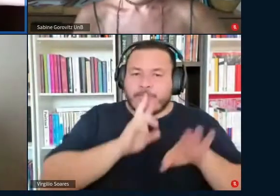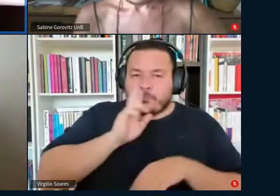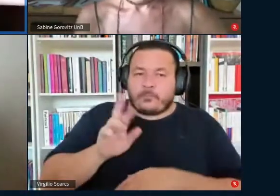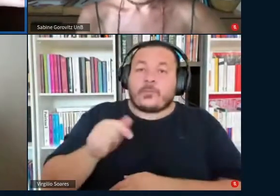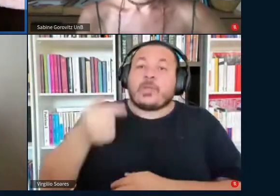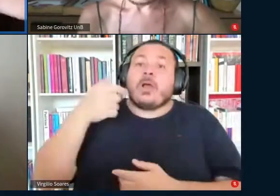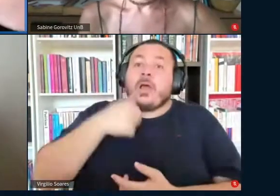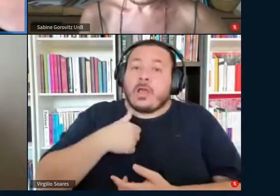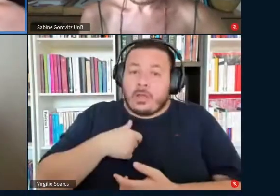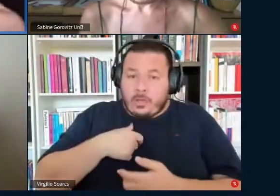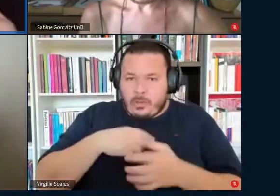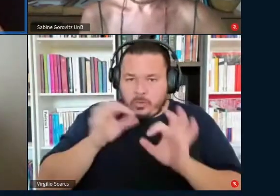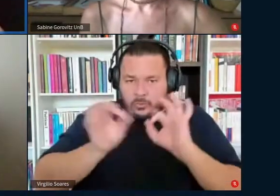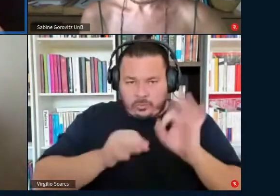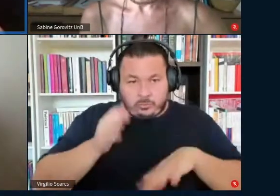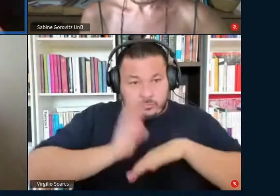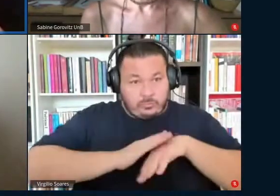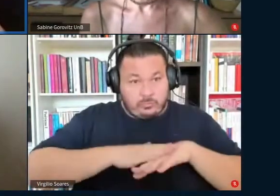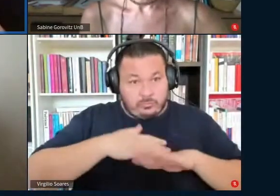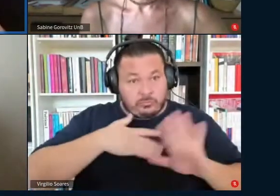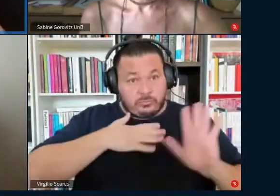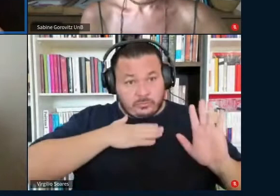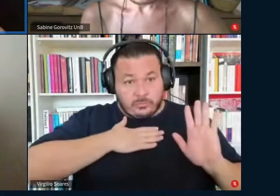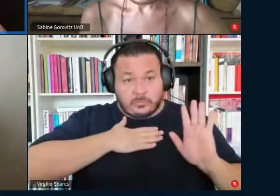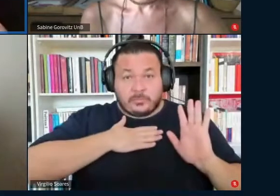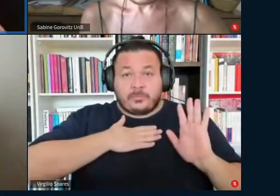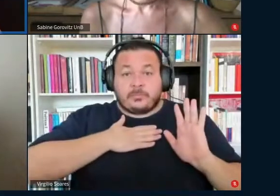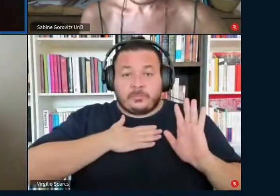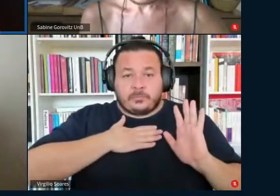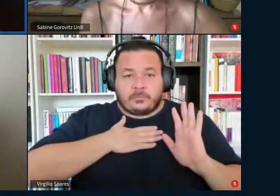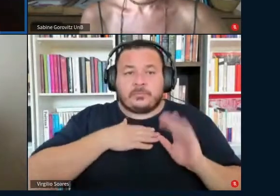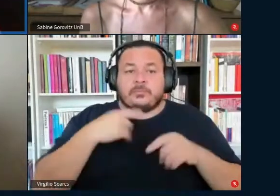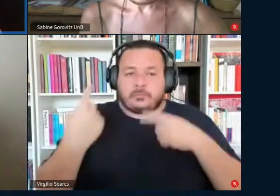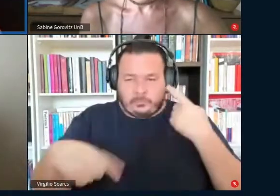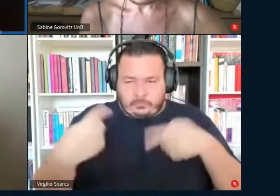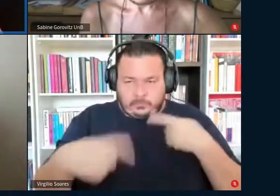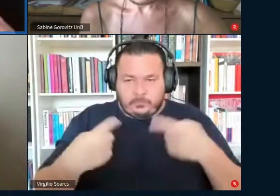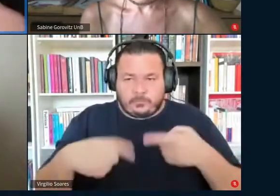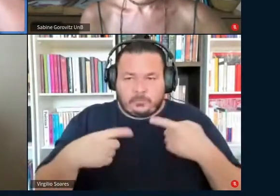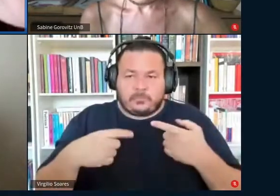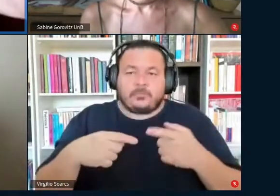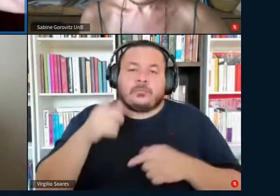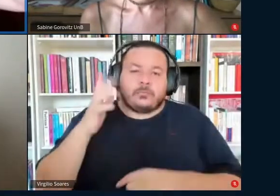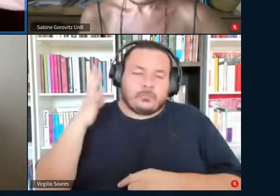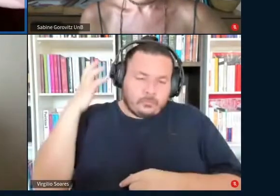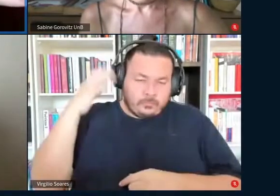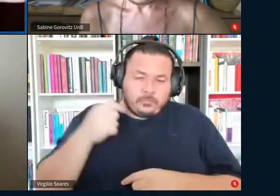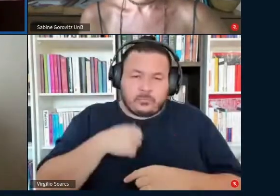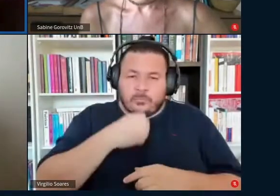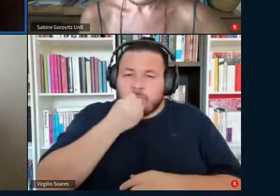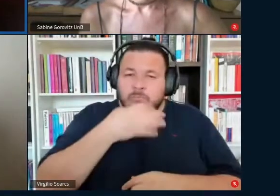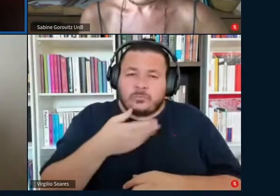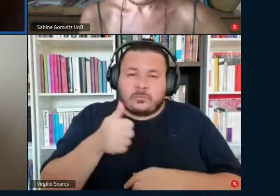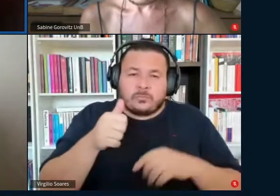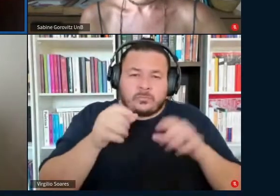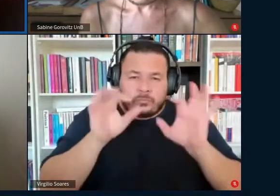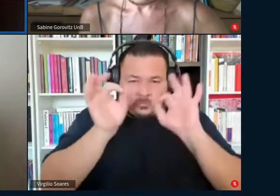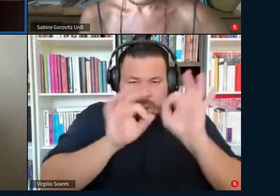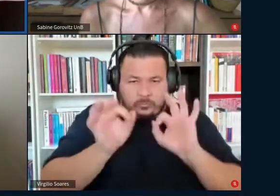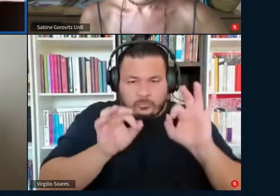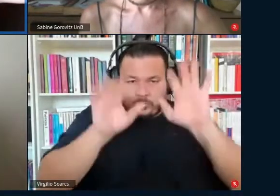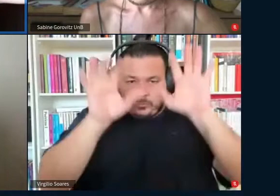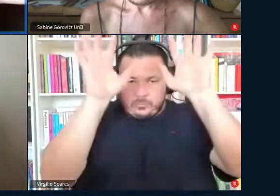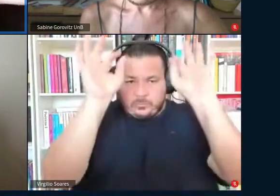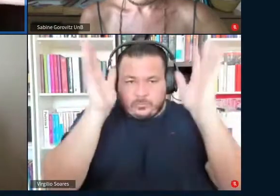é porque eu particularmente, isso até foi, eu discuti com a Sabine, que eu achei que ficou um pouco, dessa maneira que foi